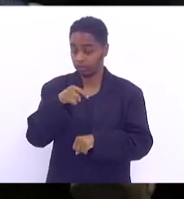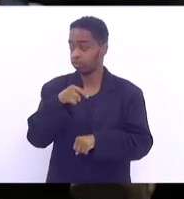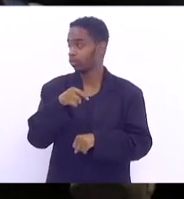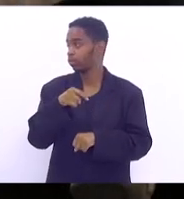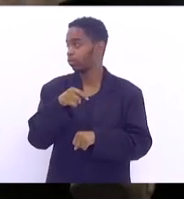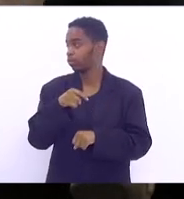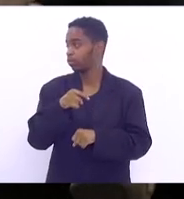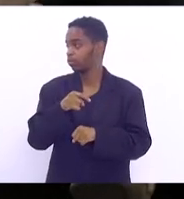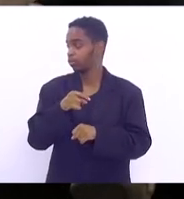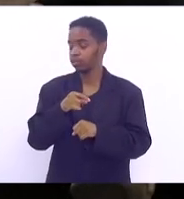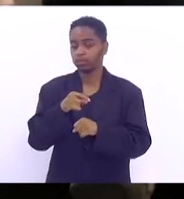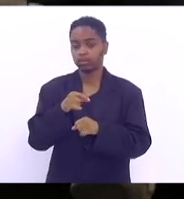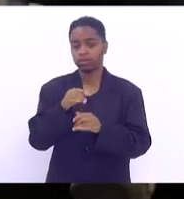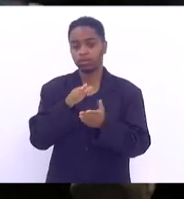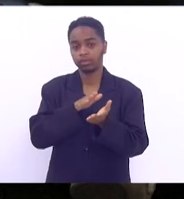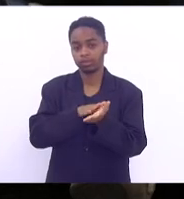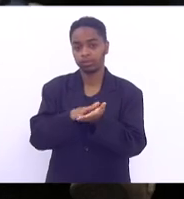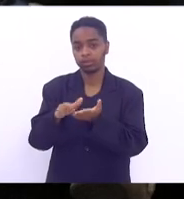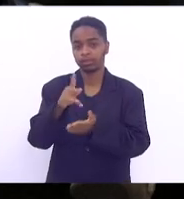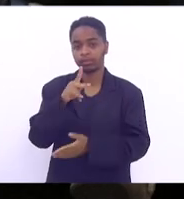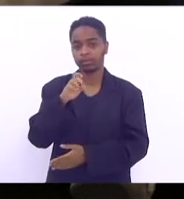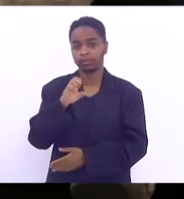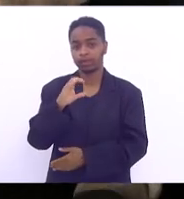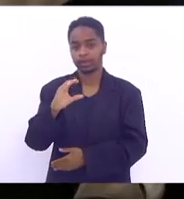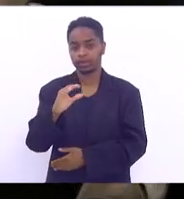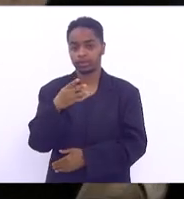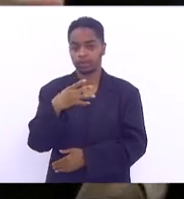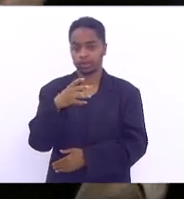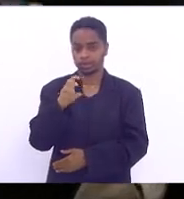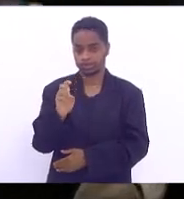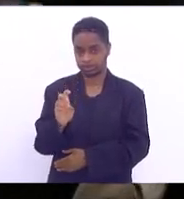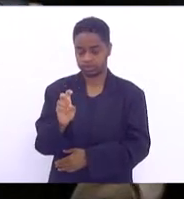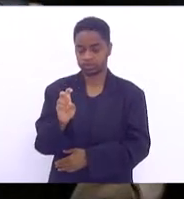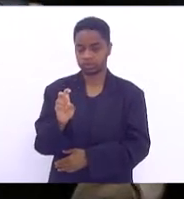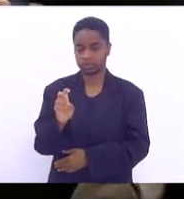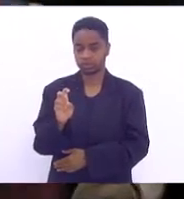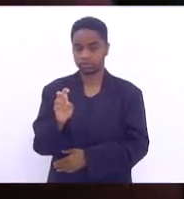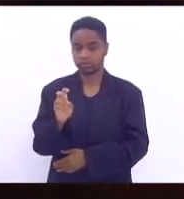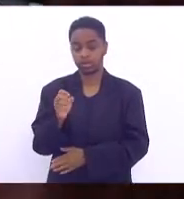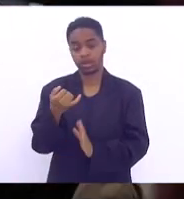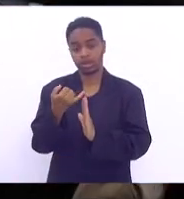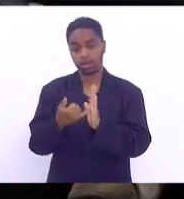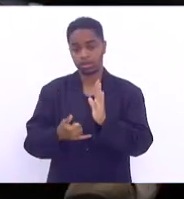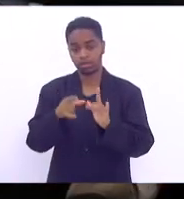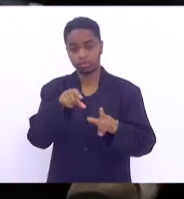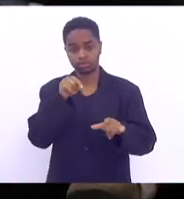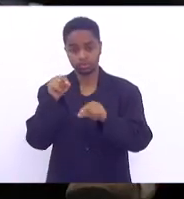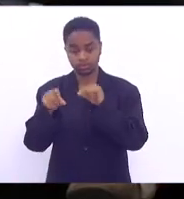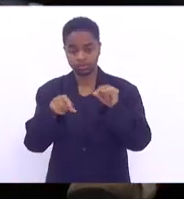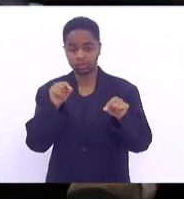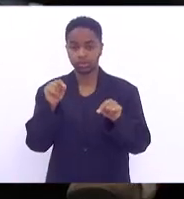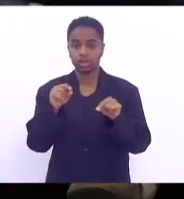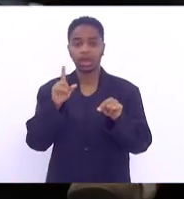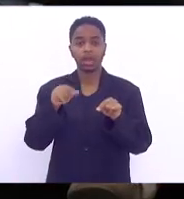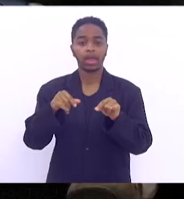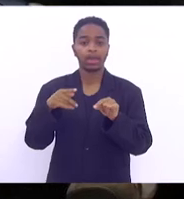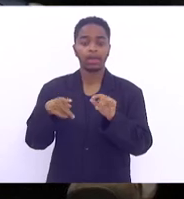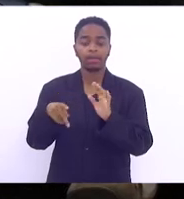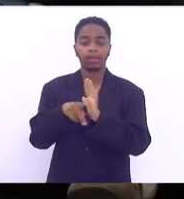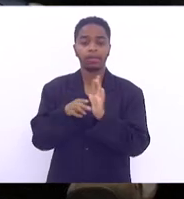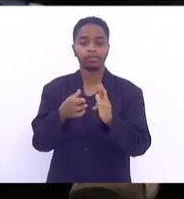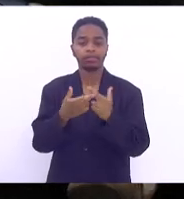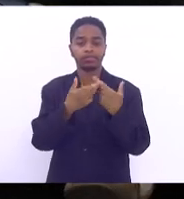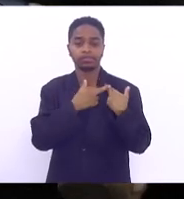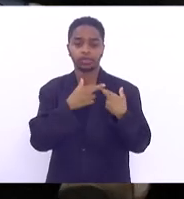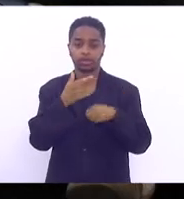na hora que promulgar a PEC 45, o imposto seletivo vai passar a ser uma prerrogativa da União.